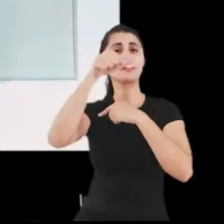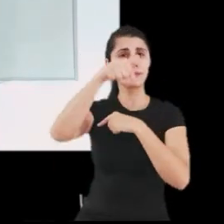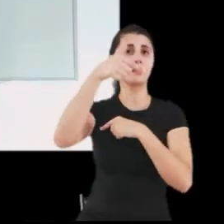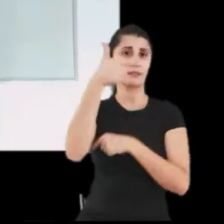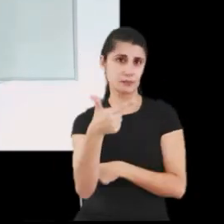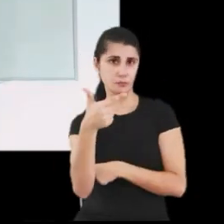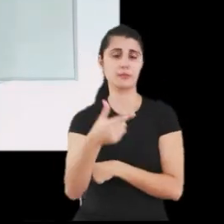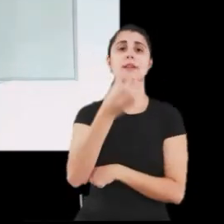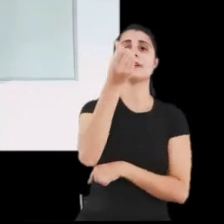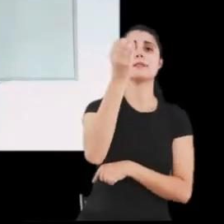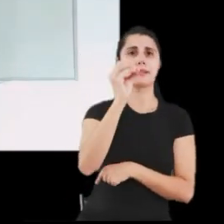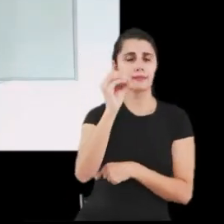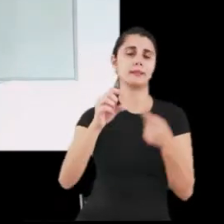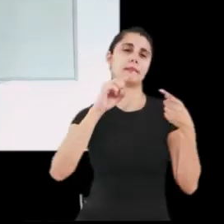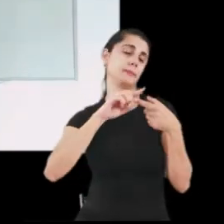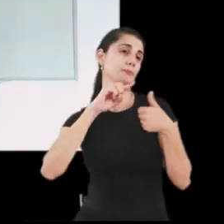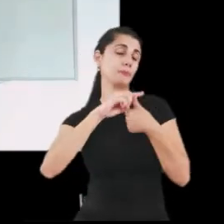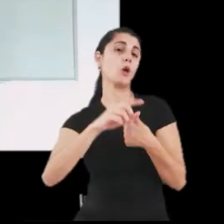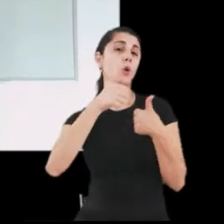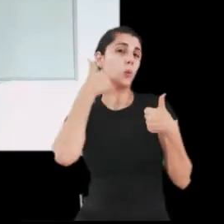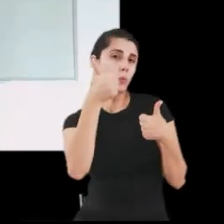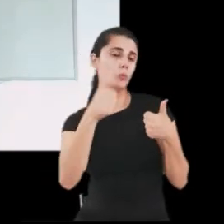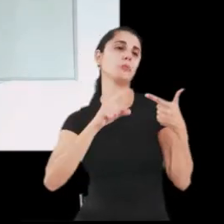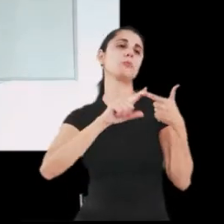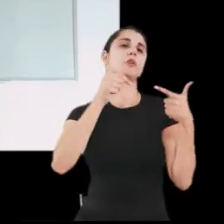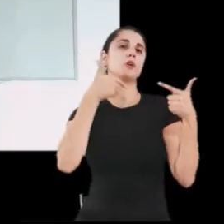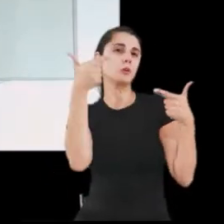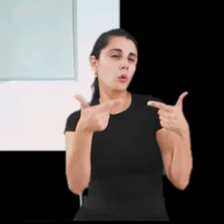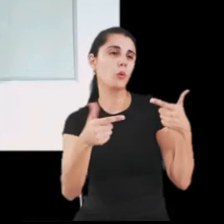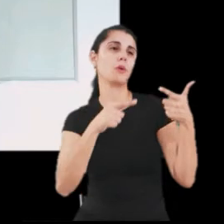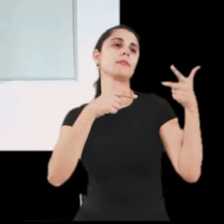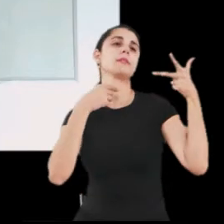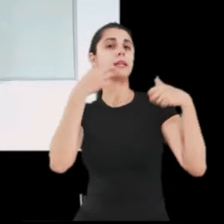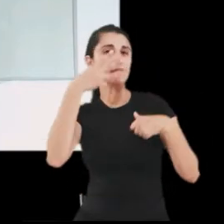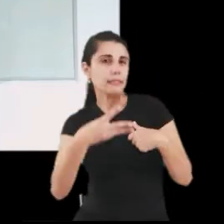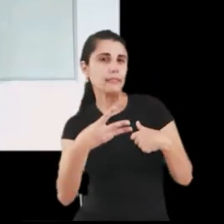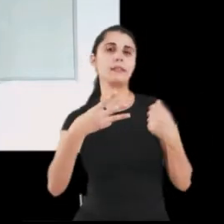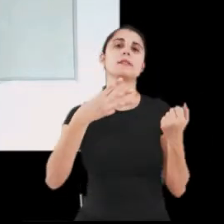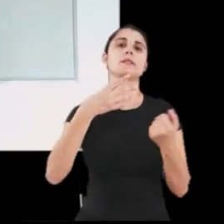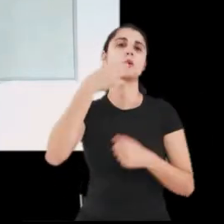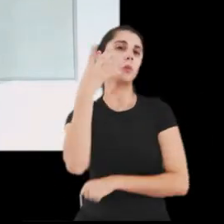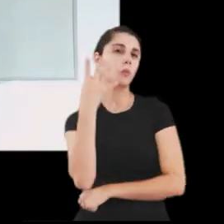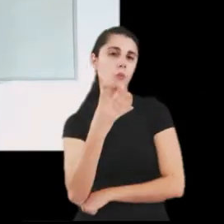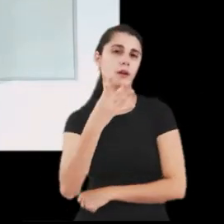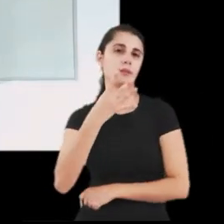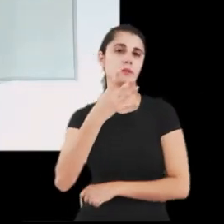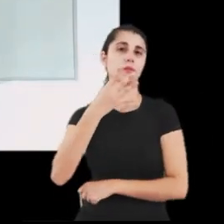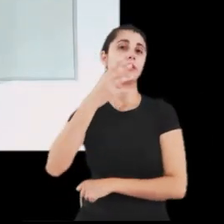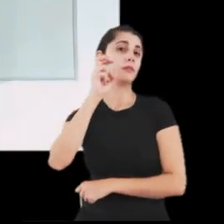60. 1, 2, 3,